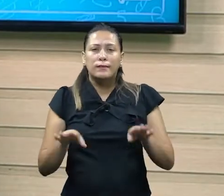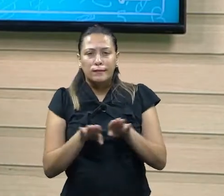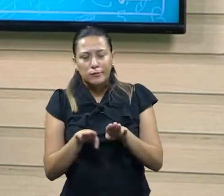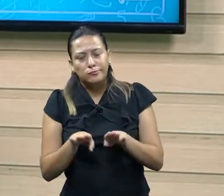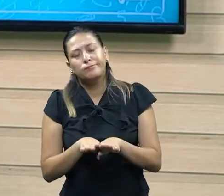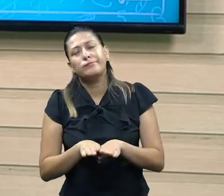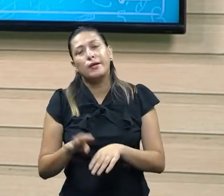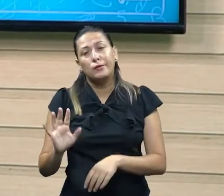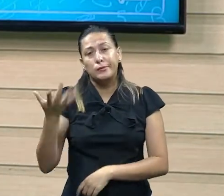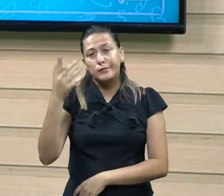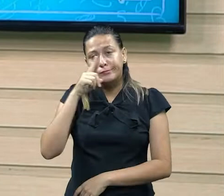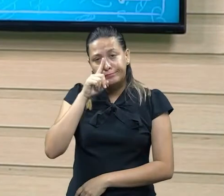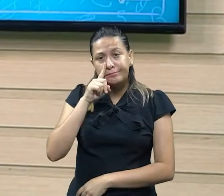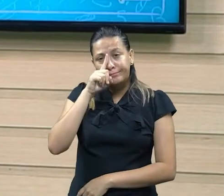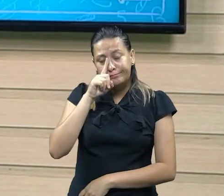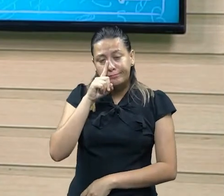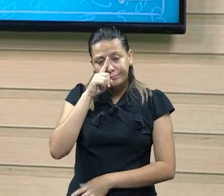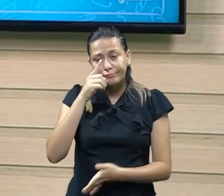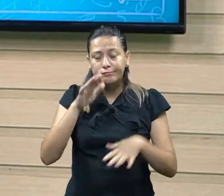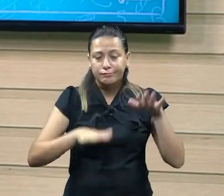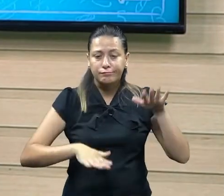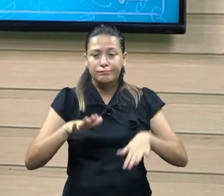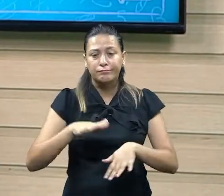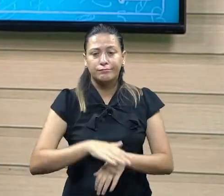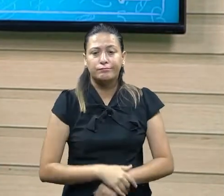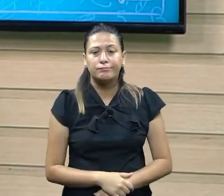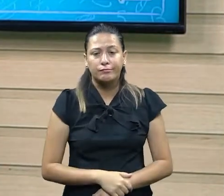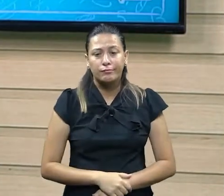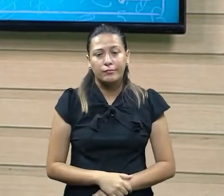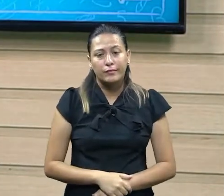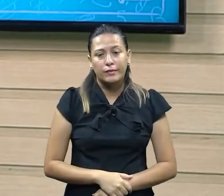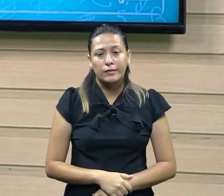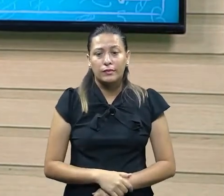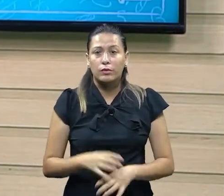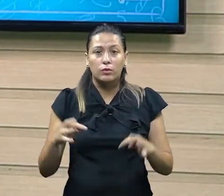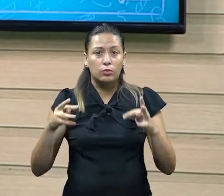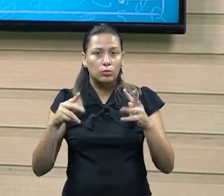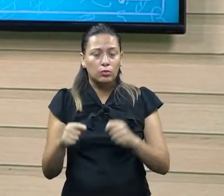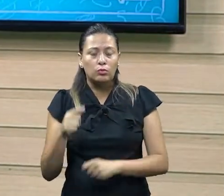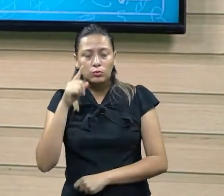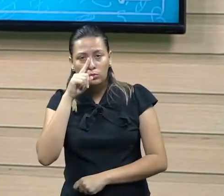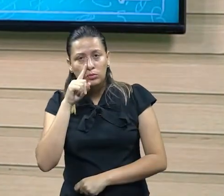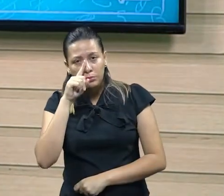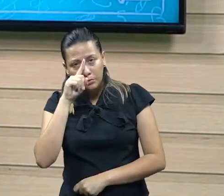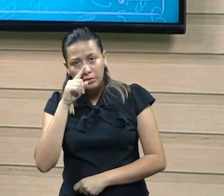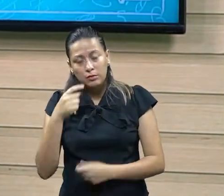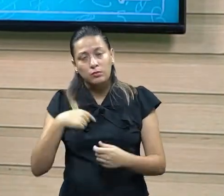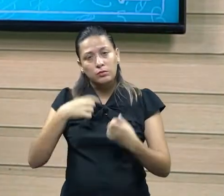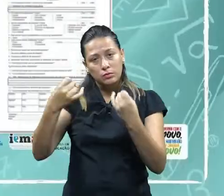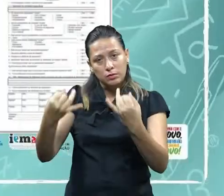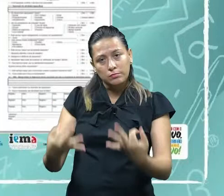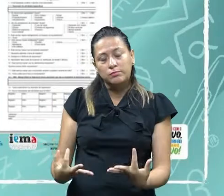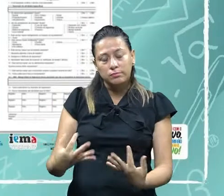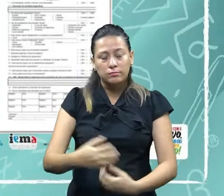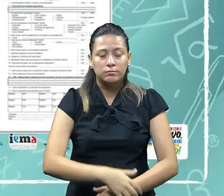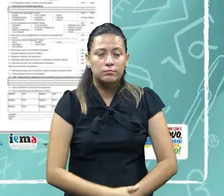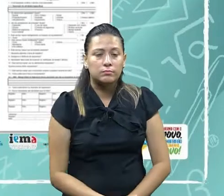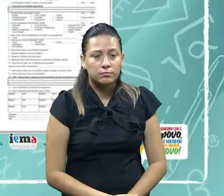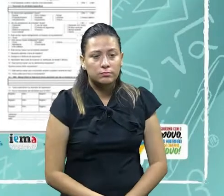acidente. E os riscos de acidentes, todos eles relacionados com o que eu falei agora há pouco.